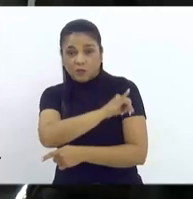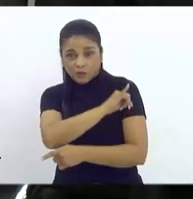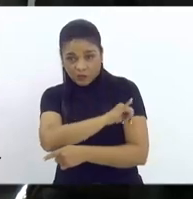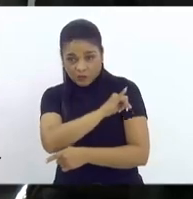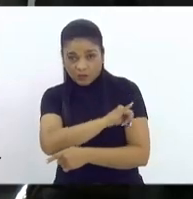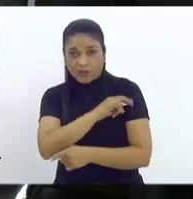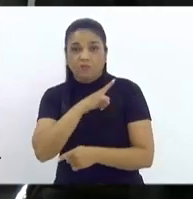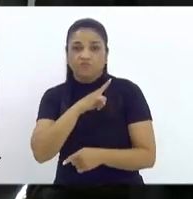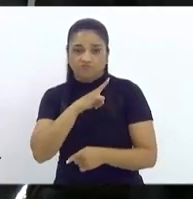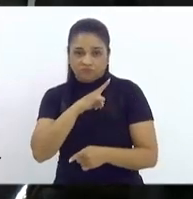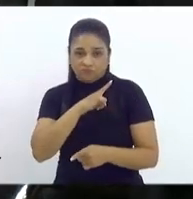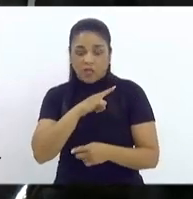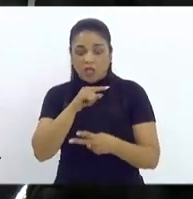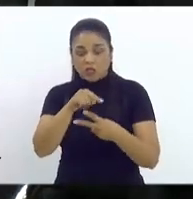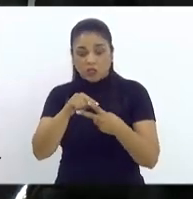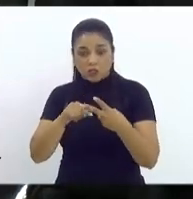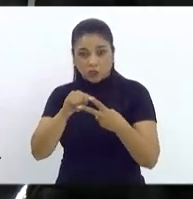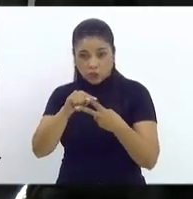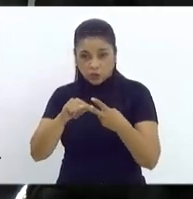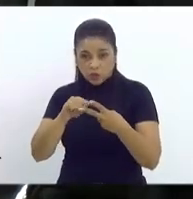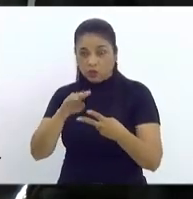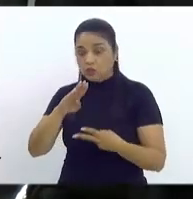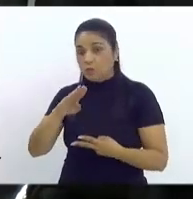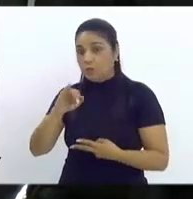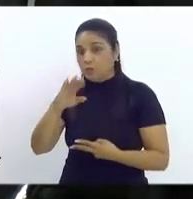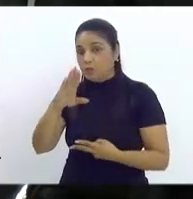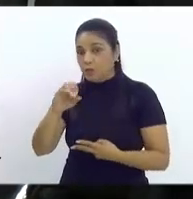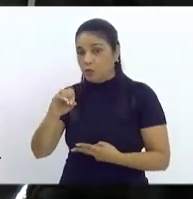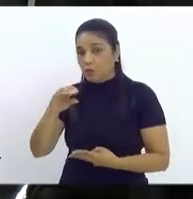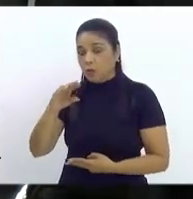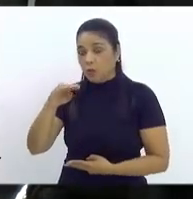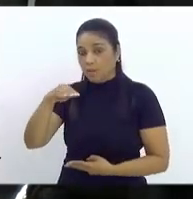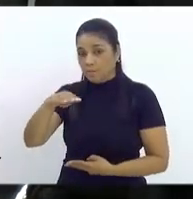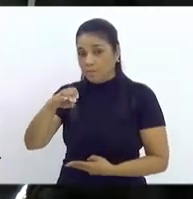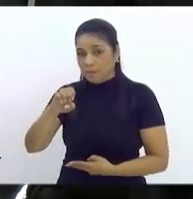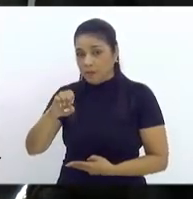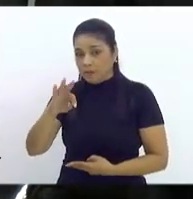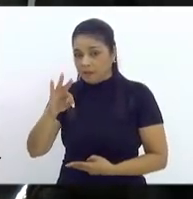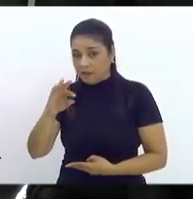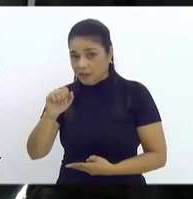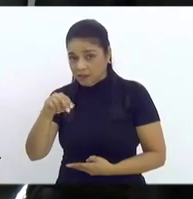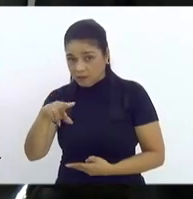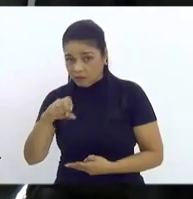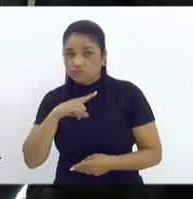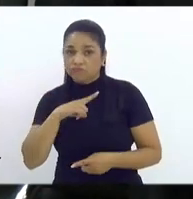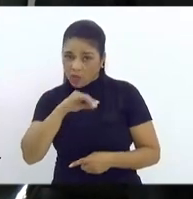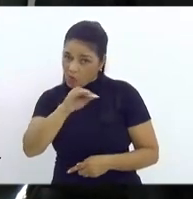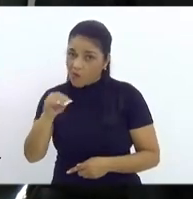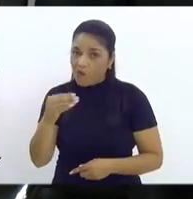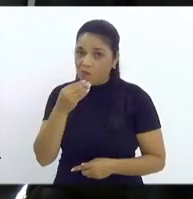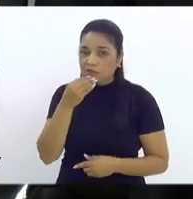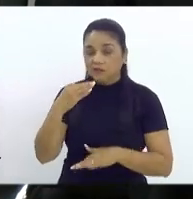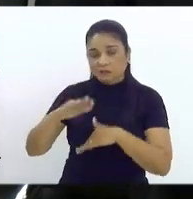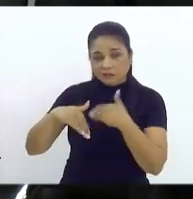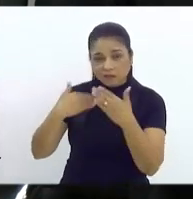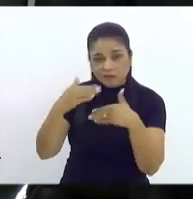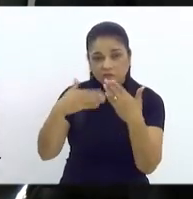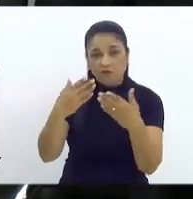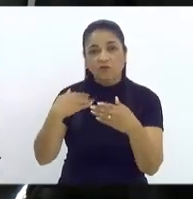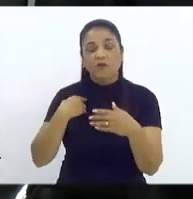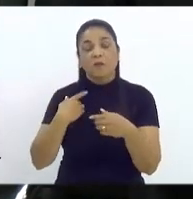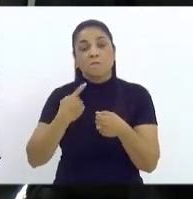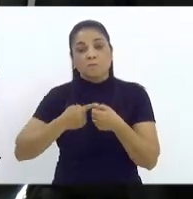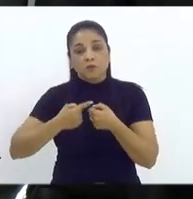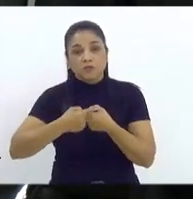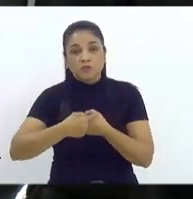ainda, são dois grandes produtores de biometano. Mas tem oportunidades para a gente desenvolver municípios verdes. A gente,